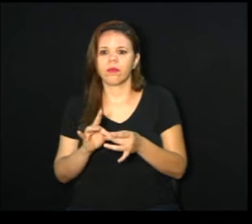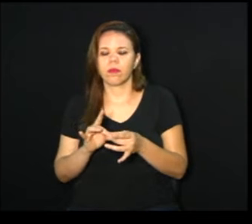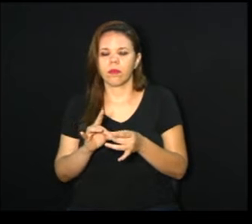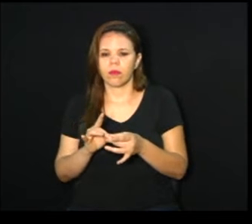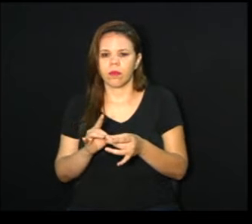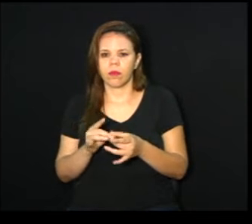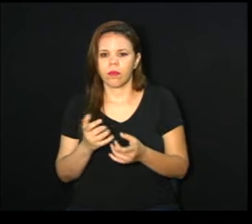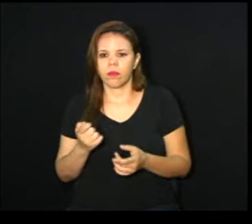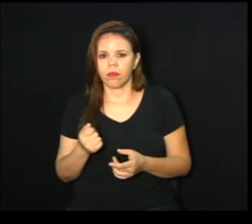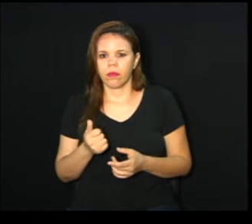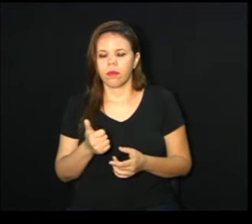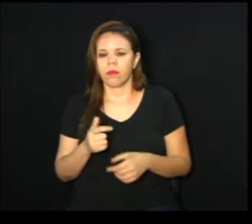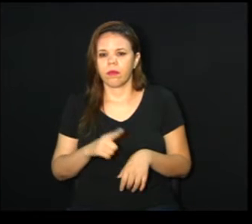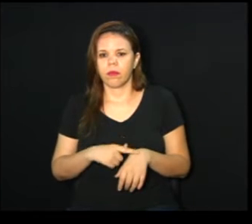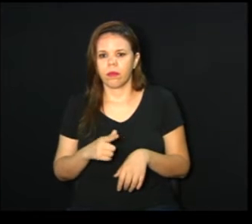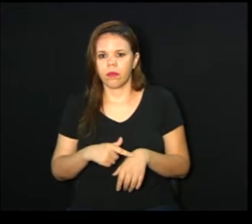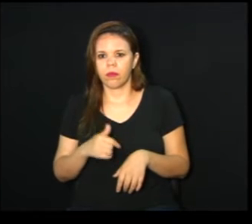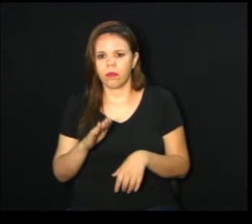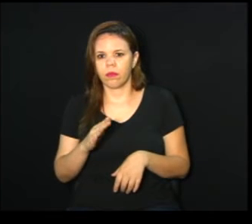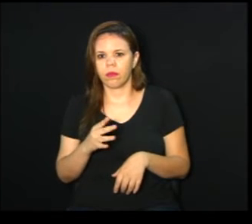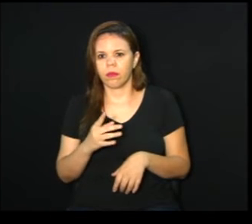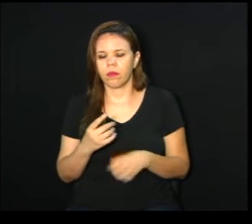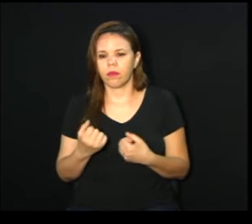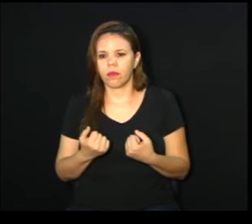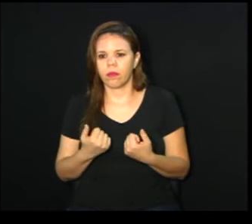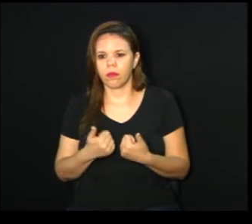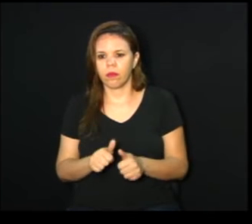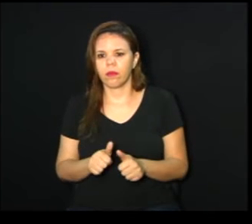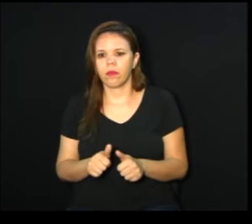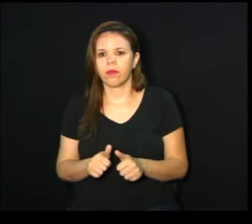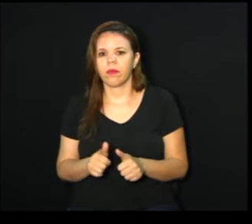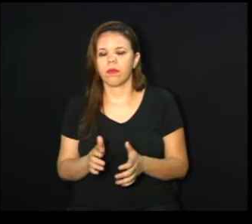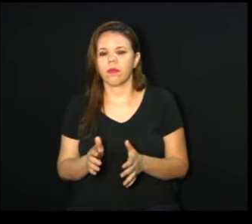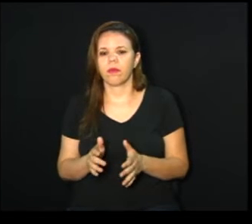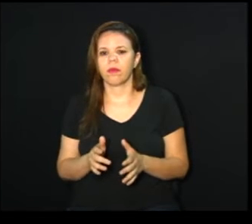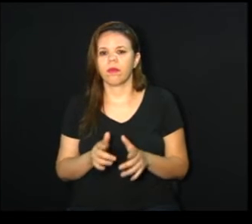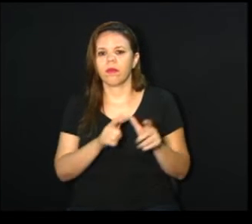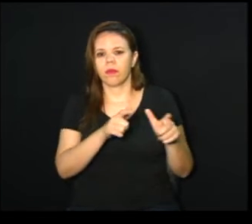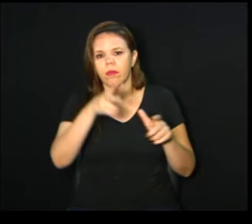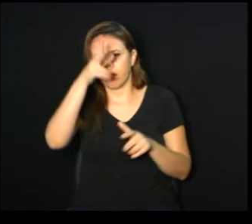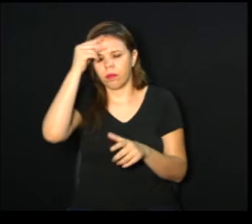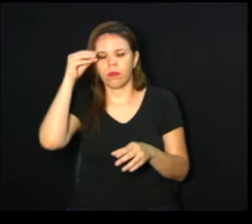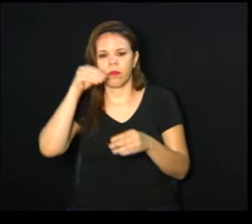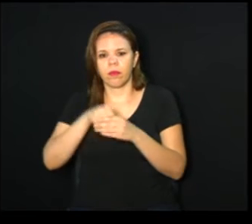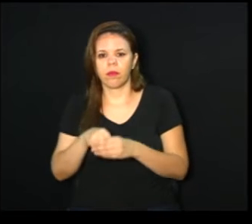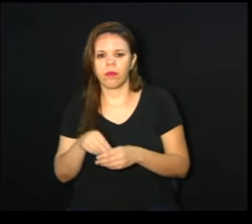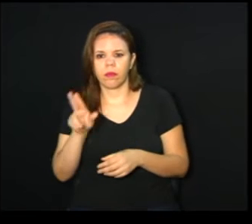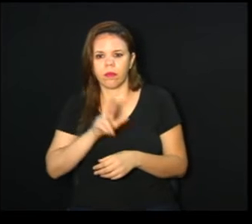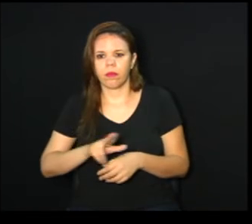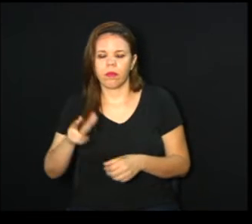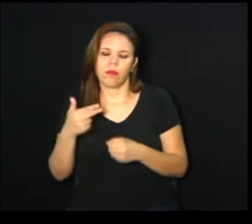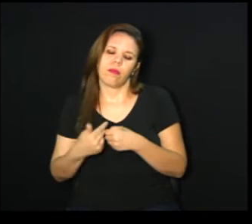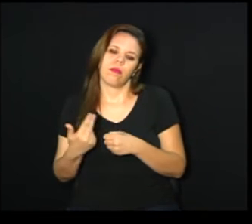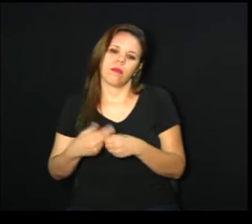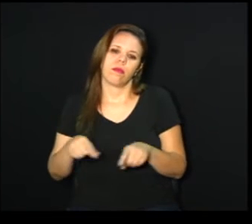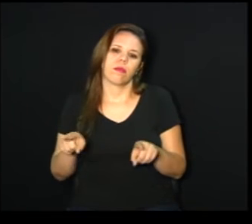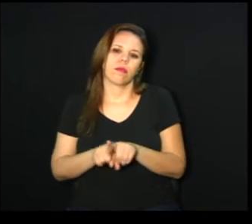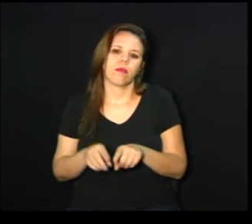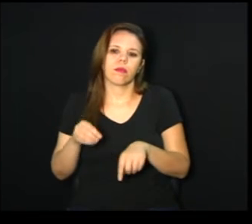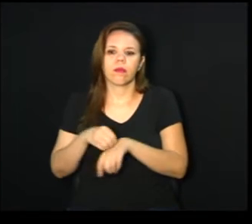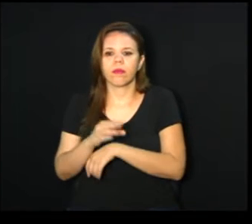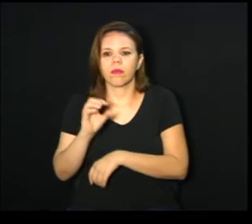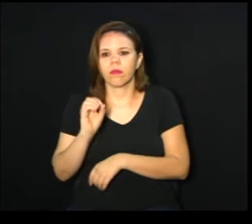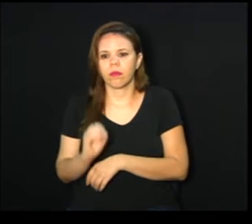em pouco tempo, nós teremos um ônibus elétrico na frota do circular interno da universidade, justamente na questão de emissão zero